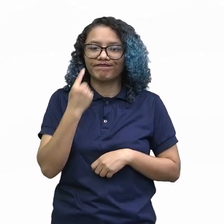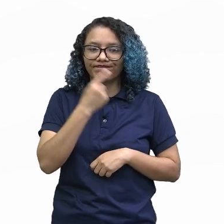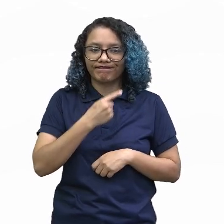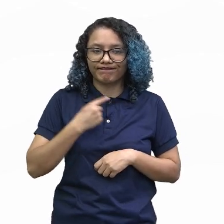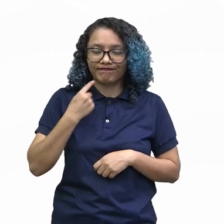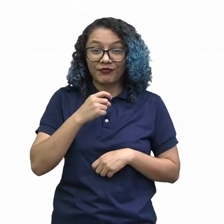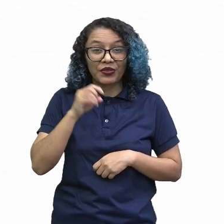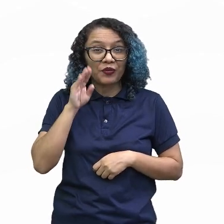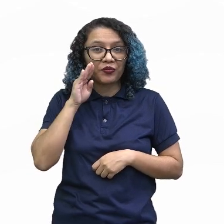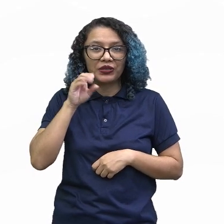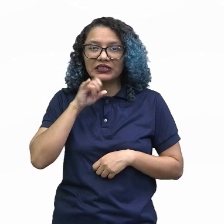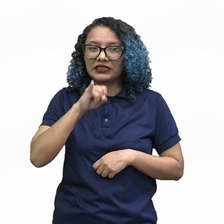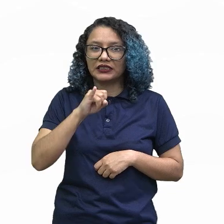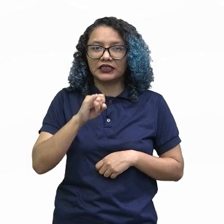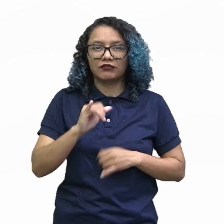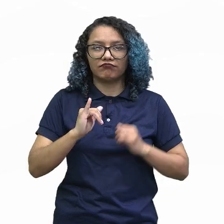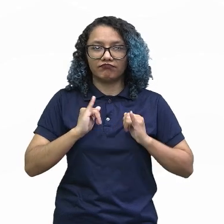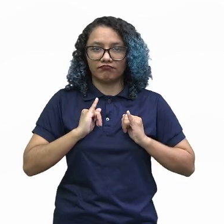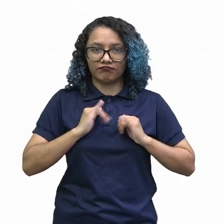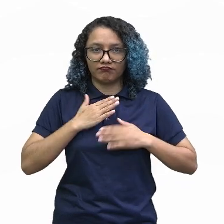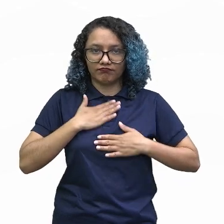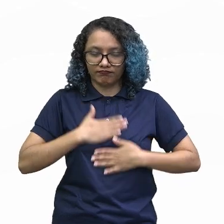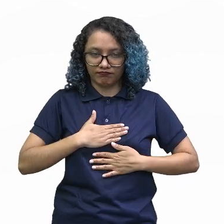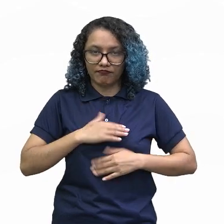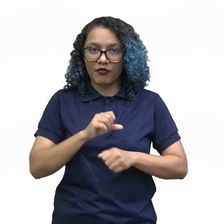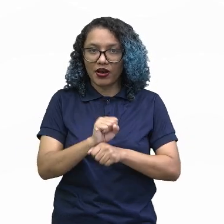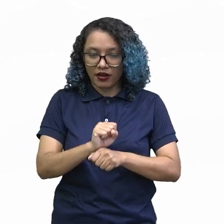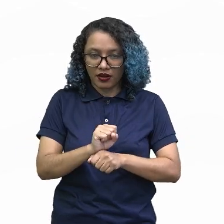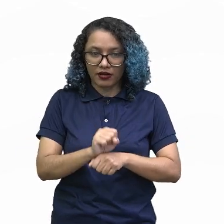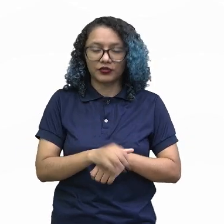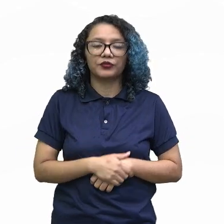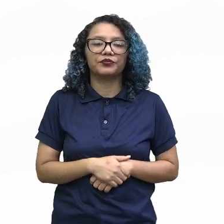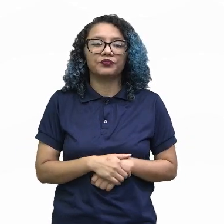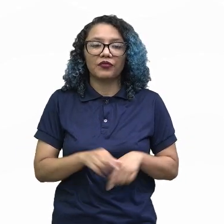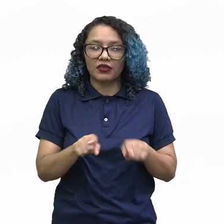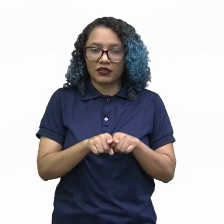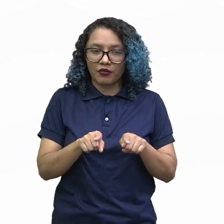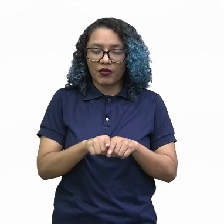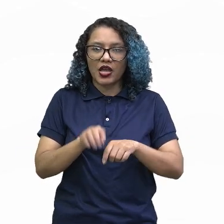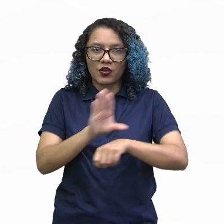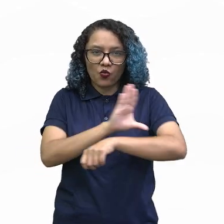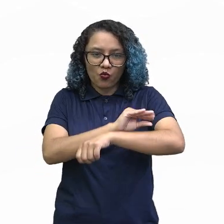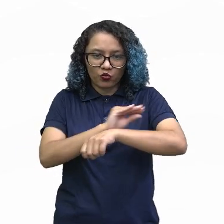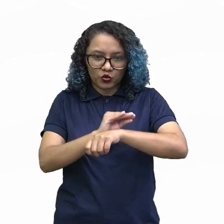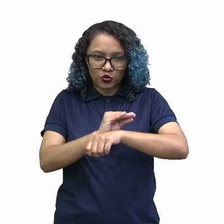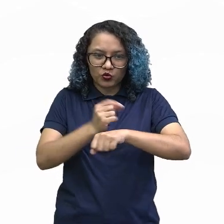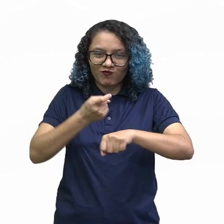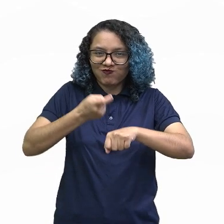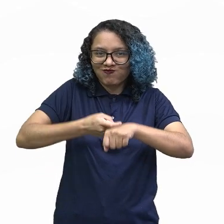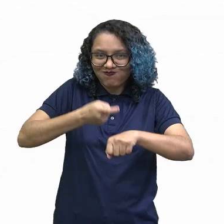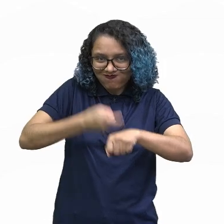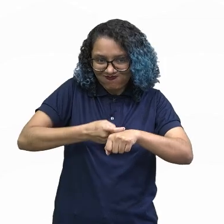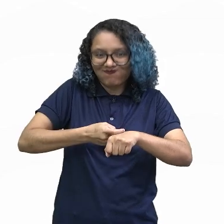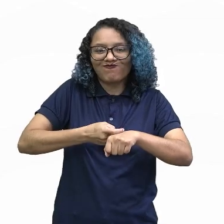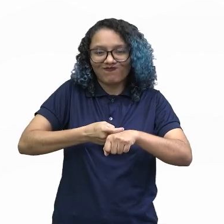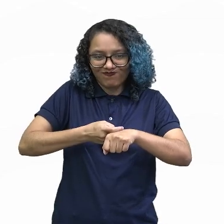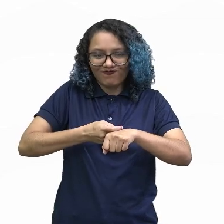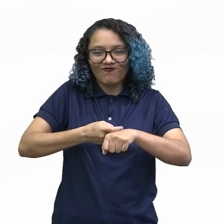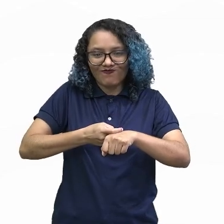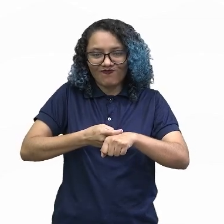está em repouso. Ocorre também um processo de rigidez muscular, os músculos eles ficam